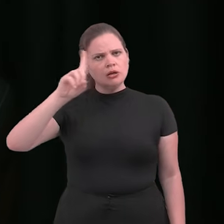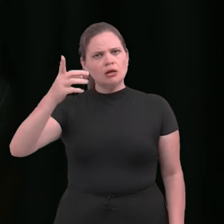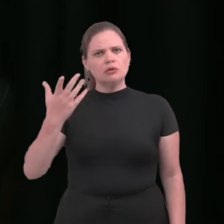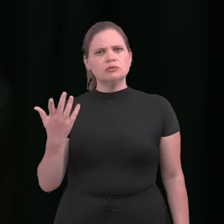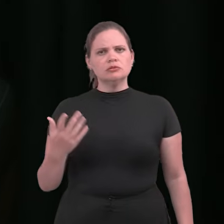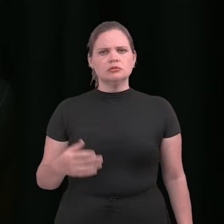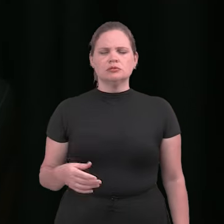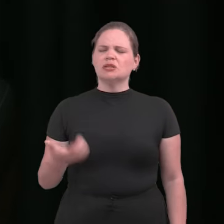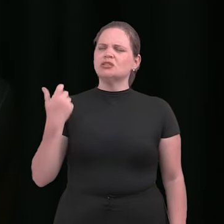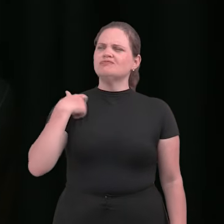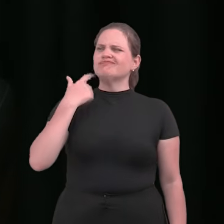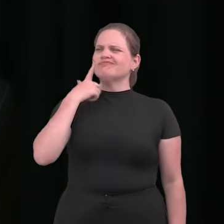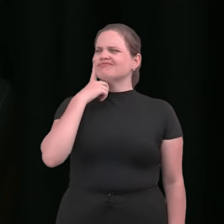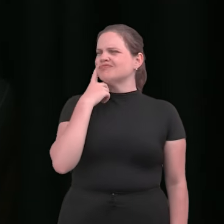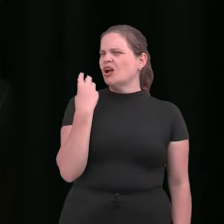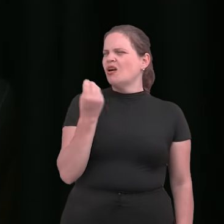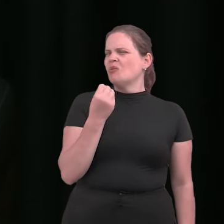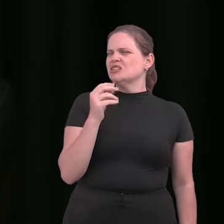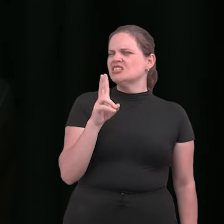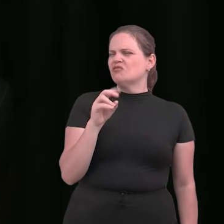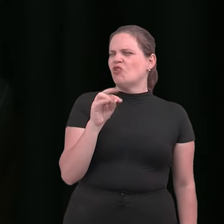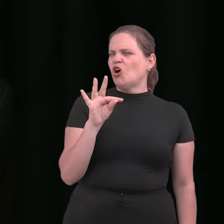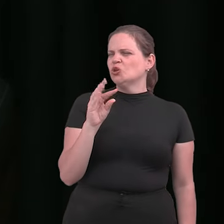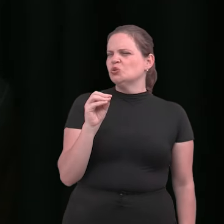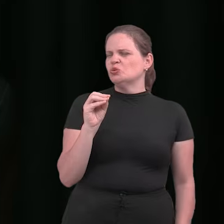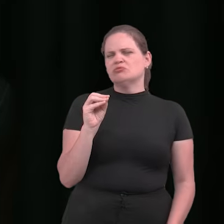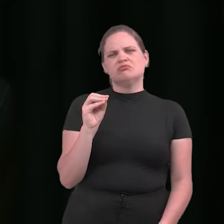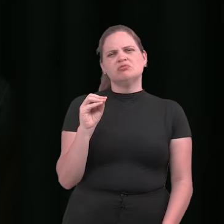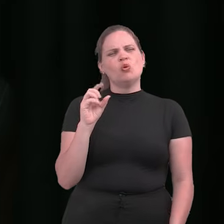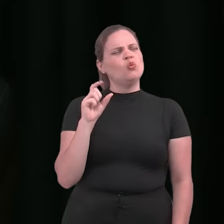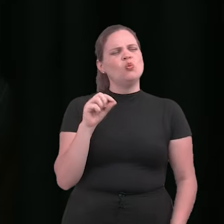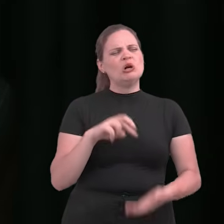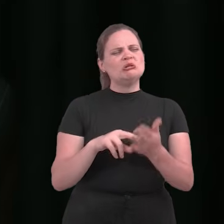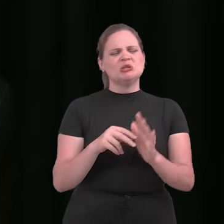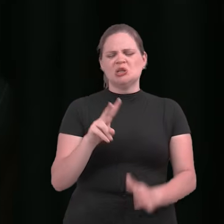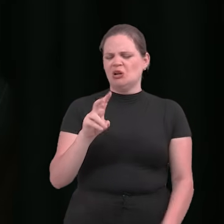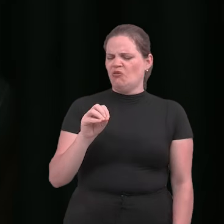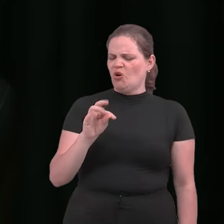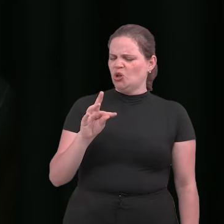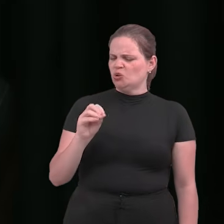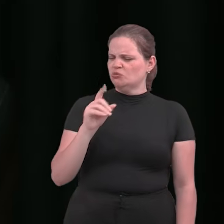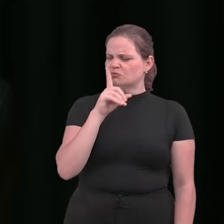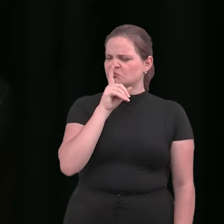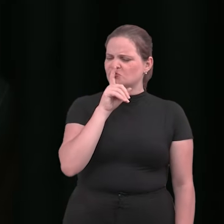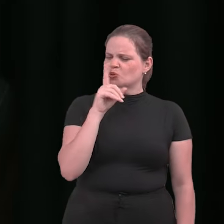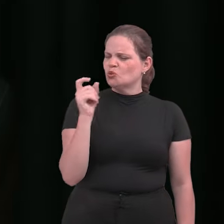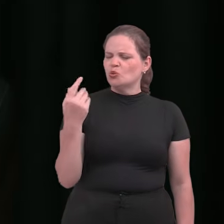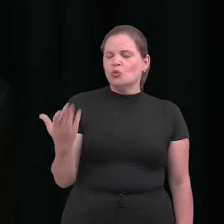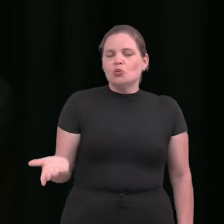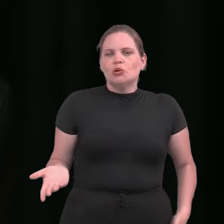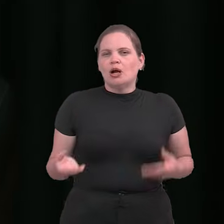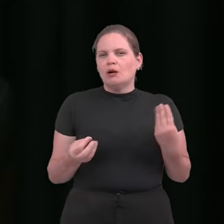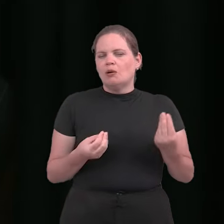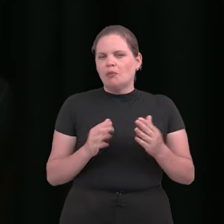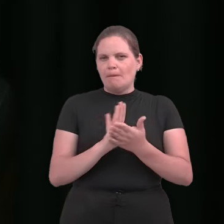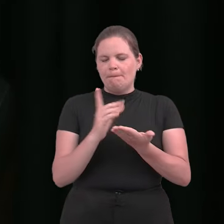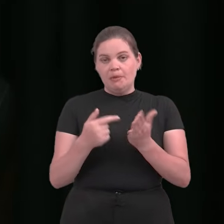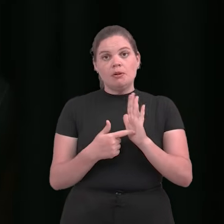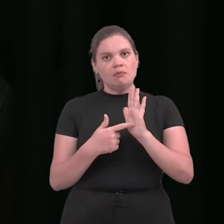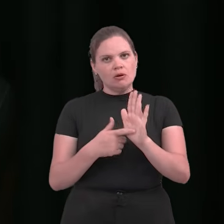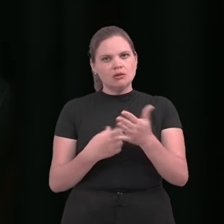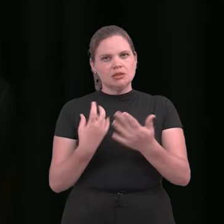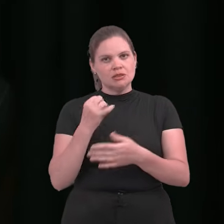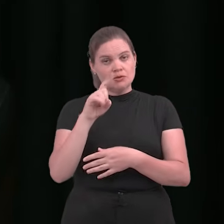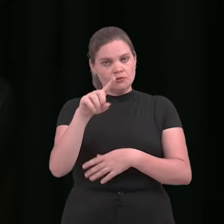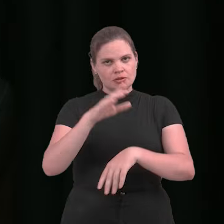só. E eu fiquei pensando, um voto? Como assim? Aí comecei a estudar na Bíblia, o que é voto, como é que é, né? Entendi. né? E a Bíblia até recomenda,